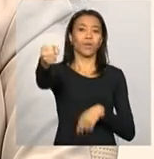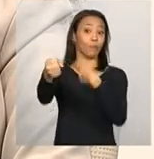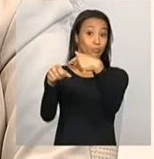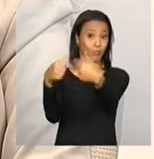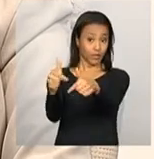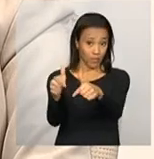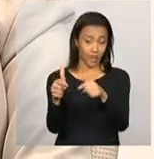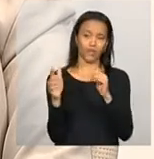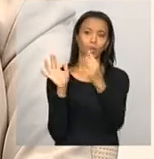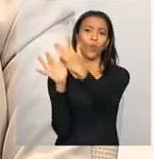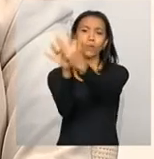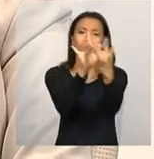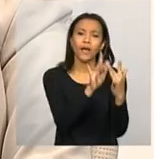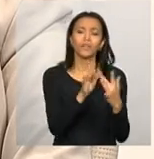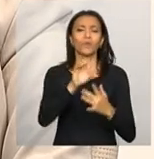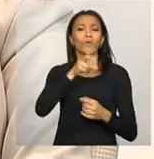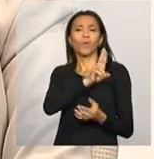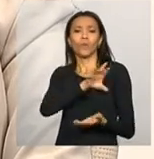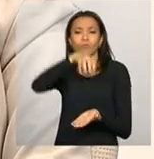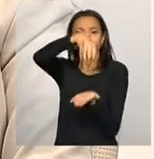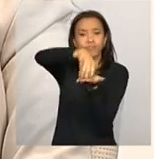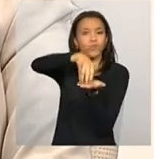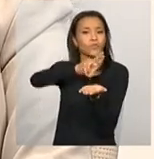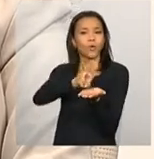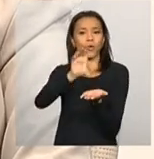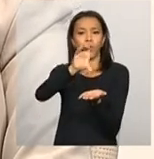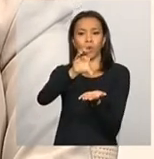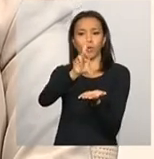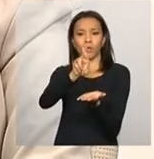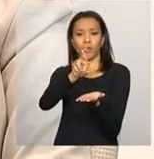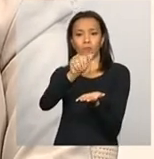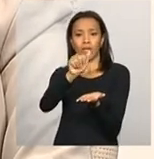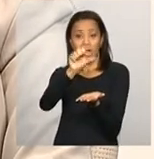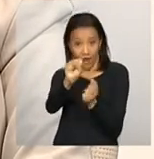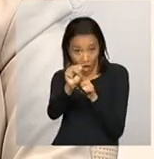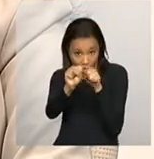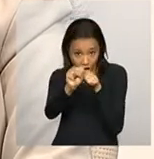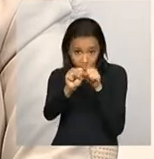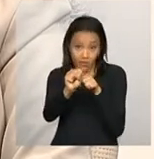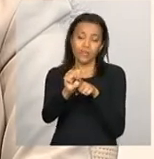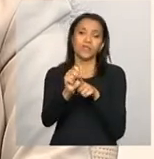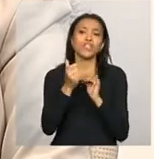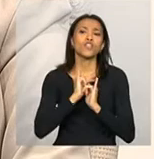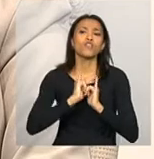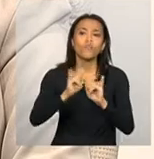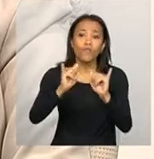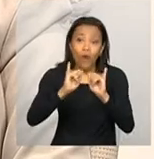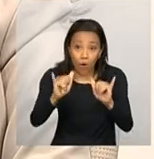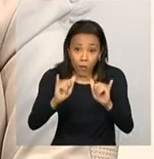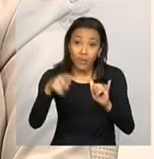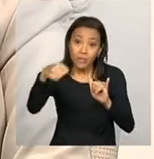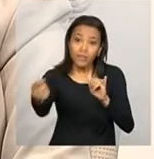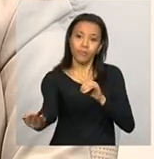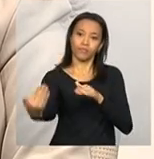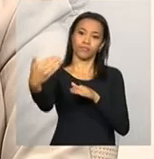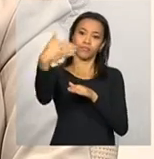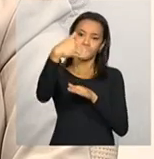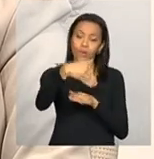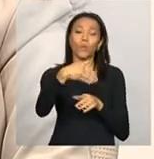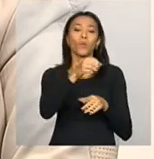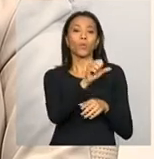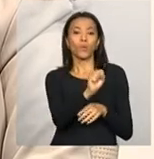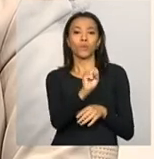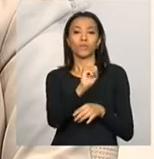os CRAS, que incentiva, informa essas pessoas para elas virem até a rede de atendimento do SINE. Ali elas vão